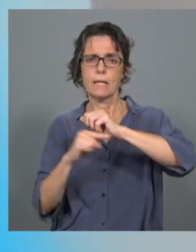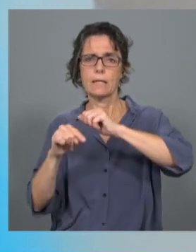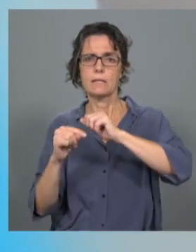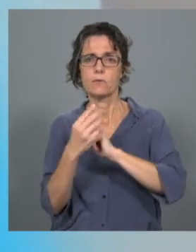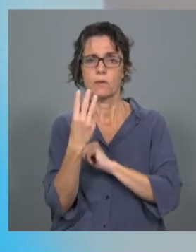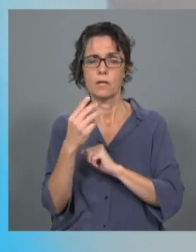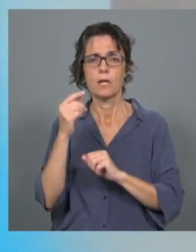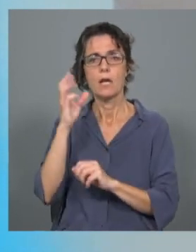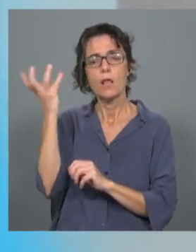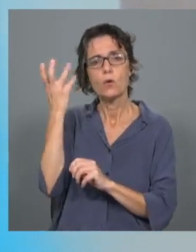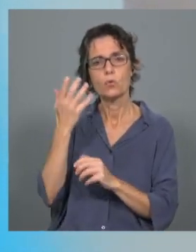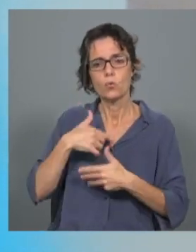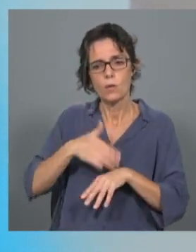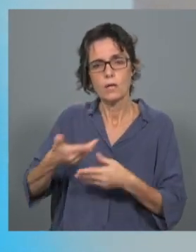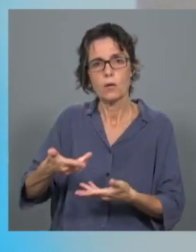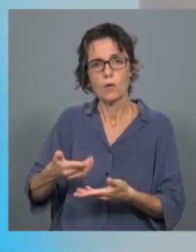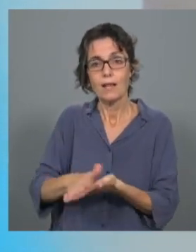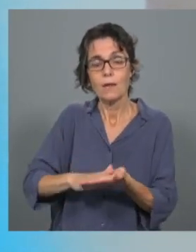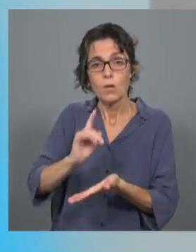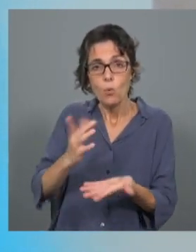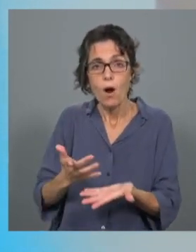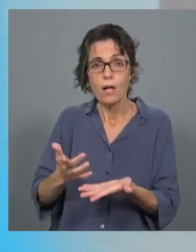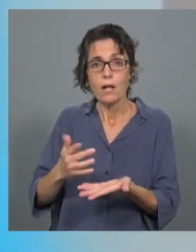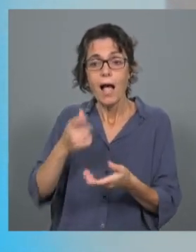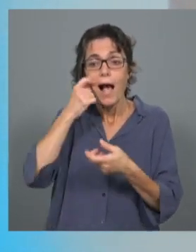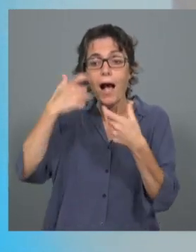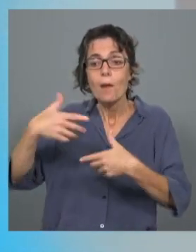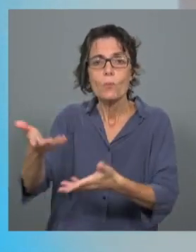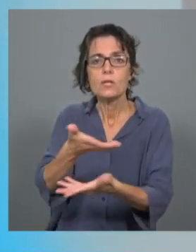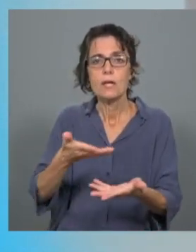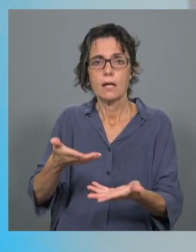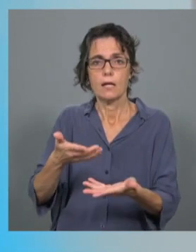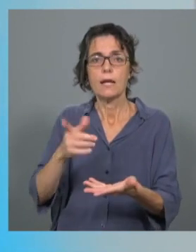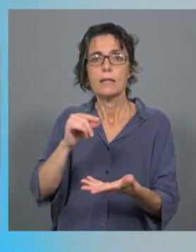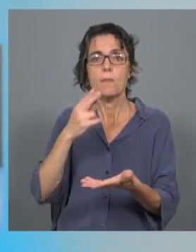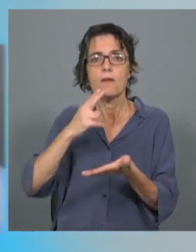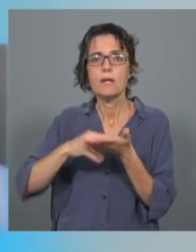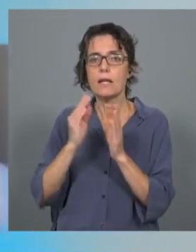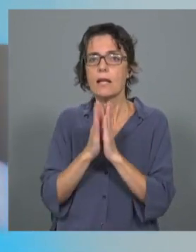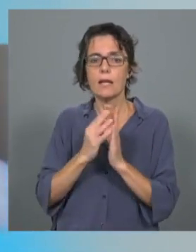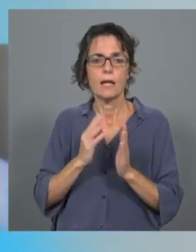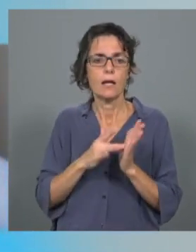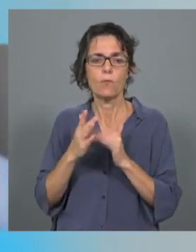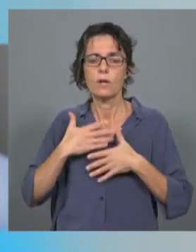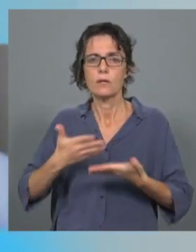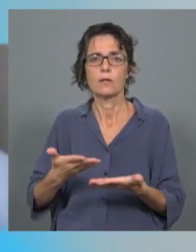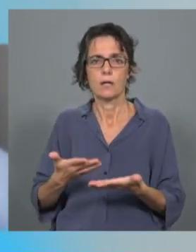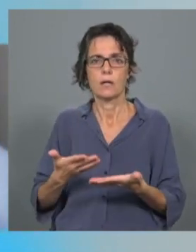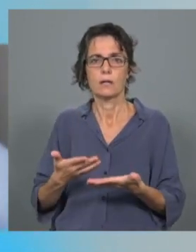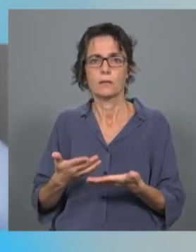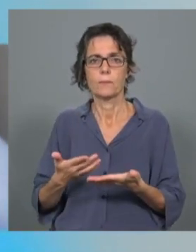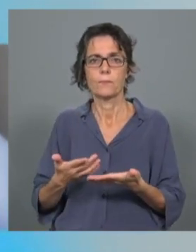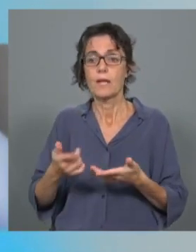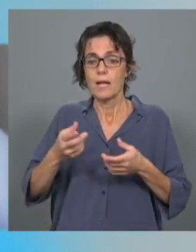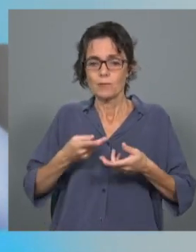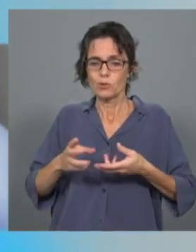lugar, tem a ver com a nossa humanidade. E por isso tem a ver também com a nossa realidade cristã. E só tem a ver com a nossa realidade cristã porque tem a ver com a nossa realidade humana. Senão não